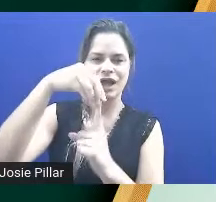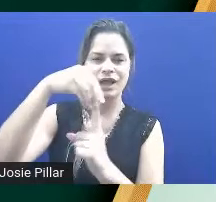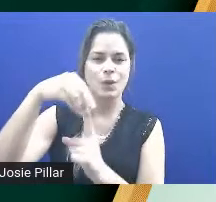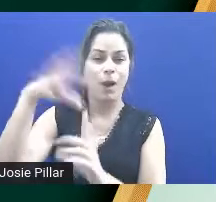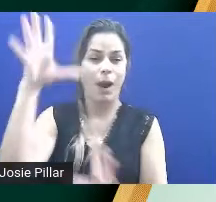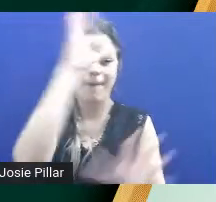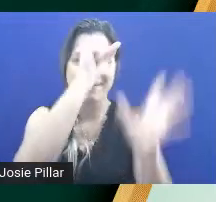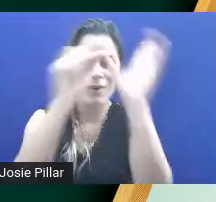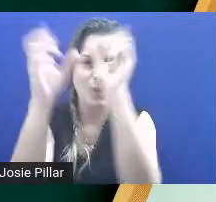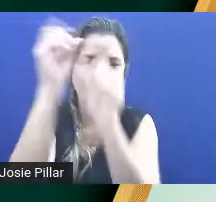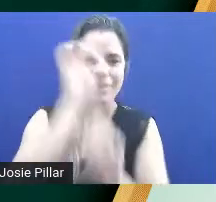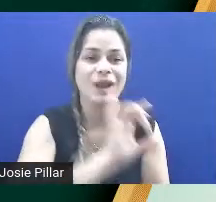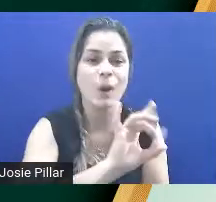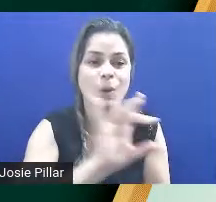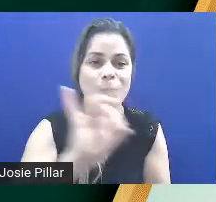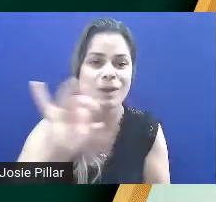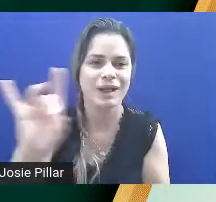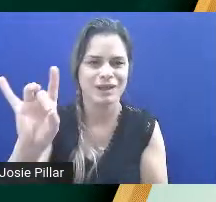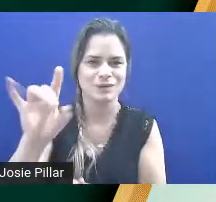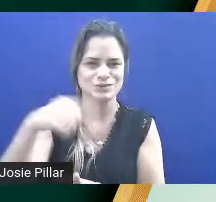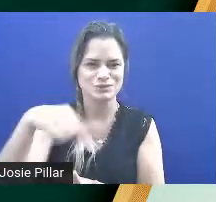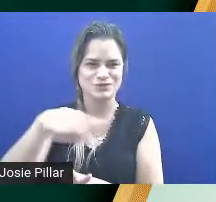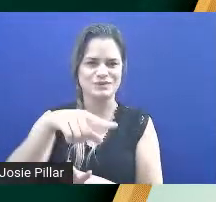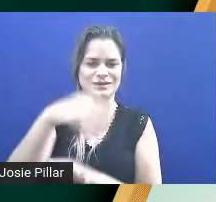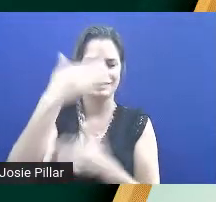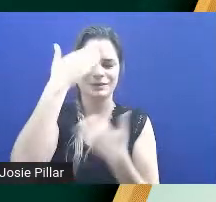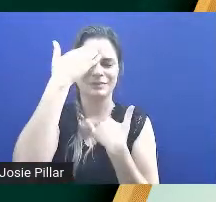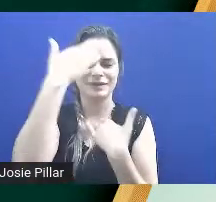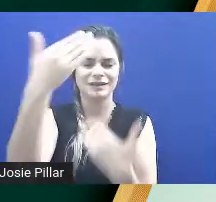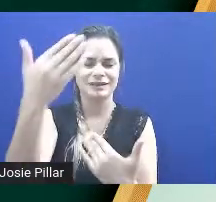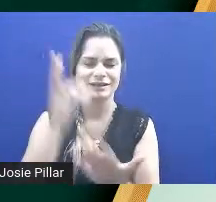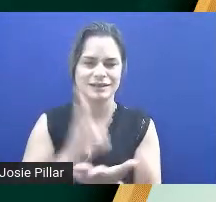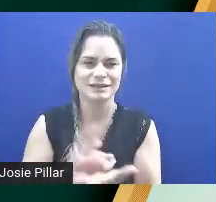vocês. Muito obrigada sempre. Por fim,